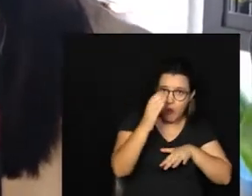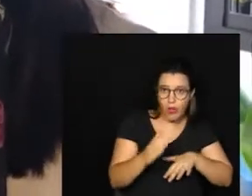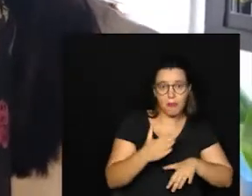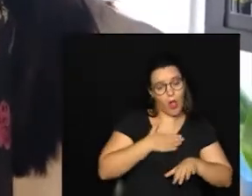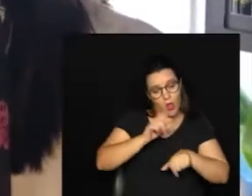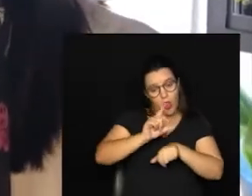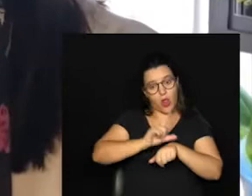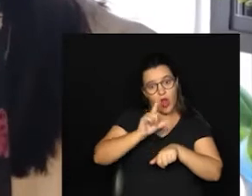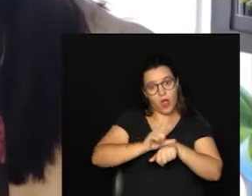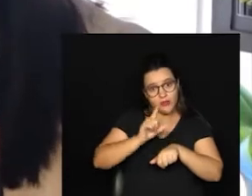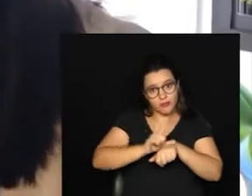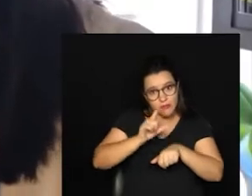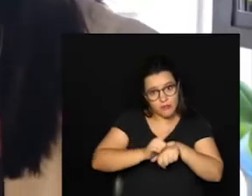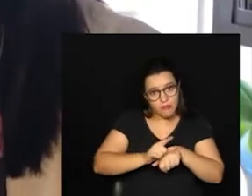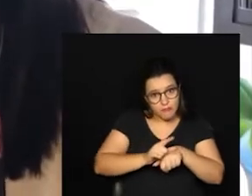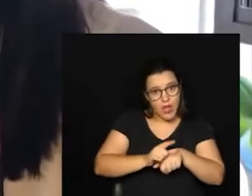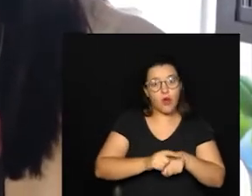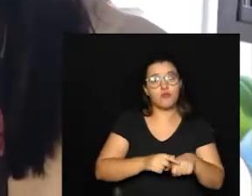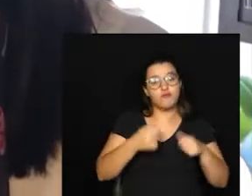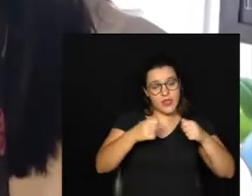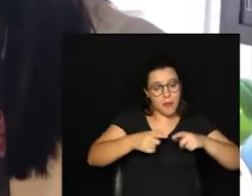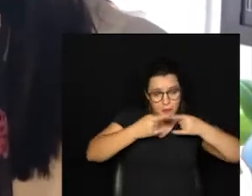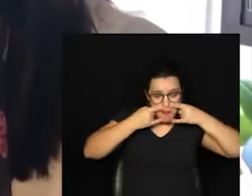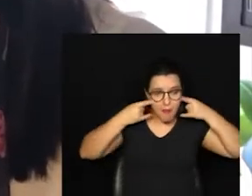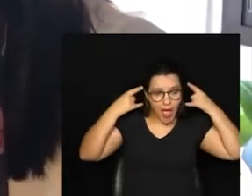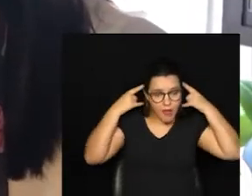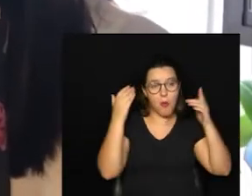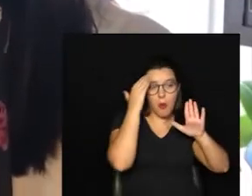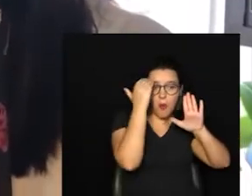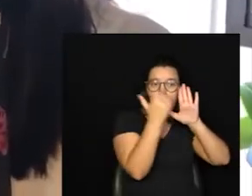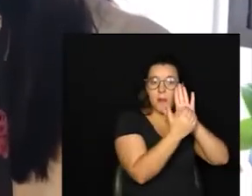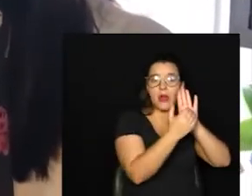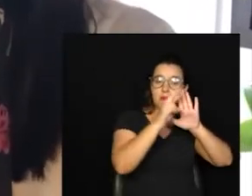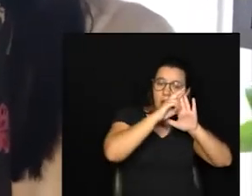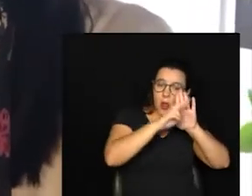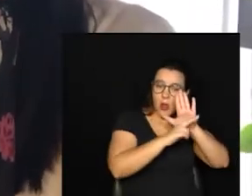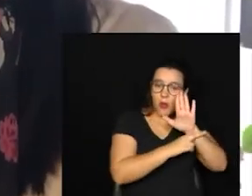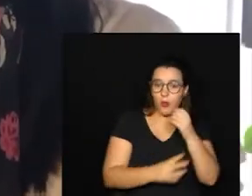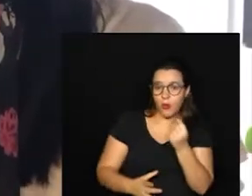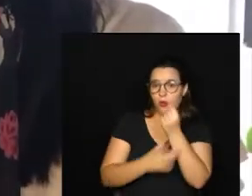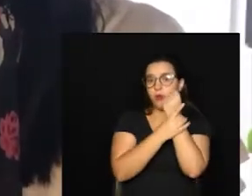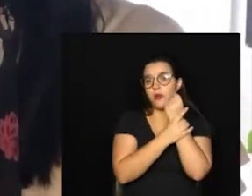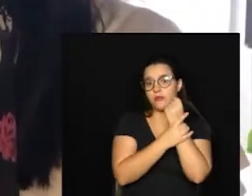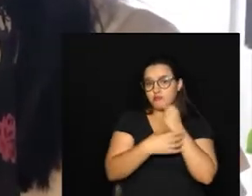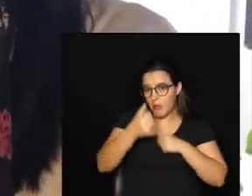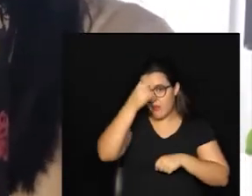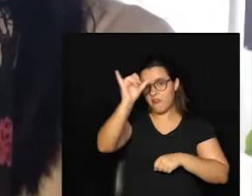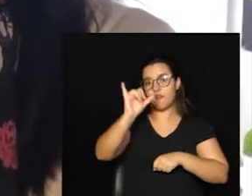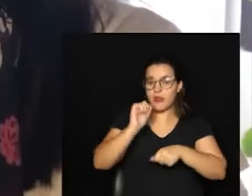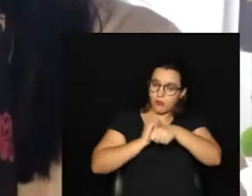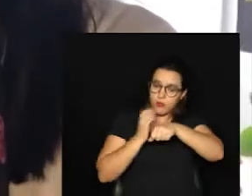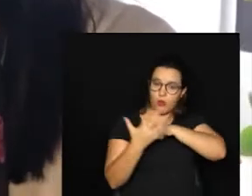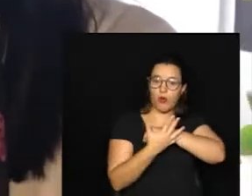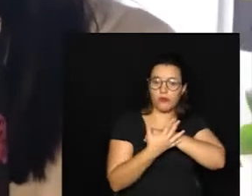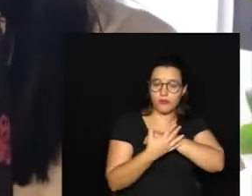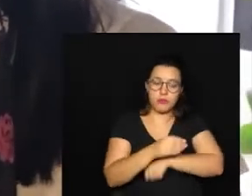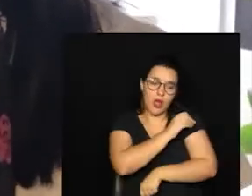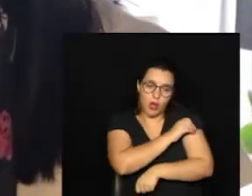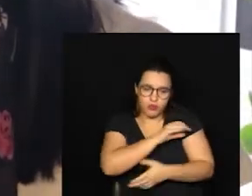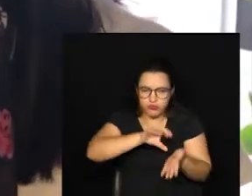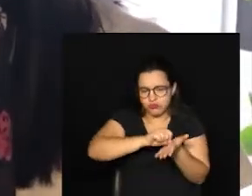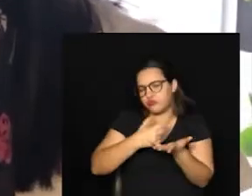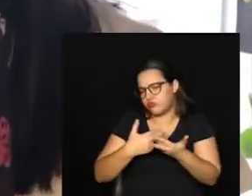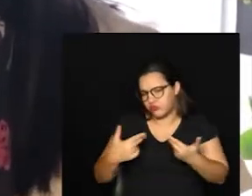que vocês estão tomando todas as precauções necessárias contra a pandemia e o vírus. Álcool gel, etc e